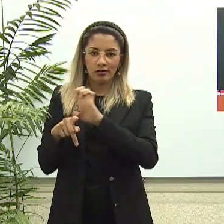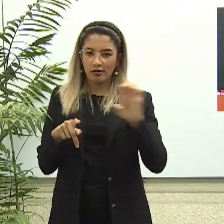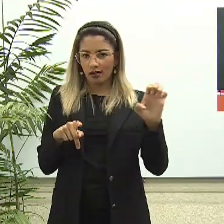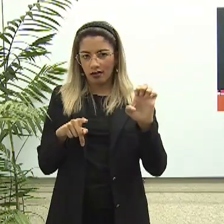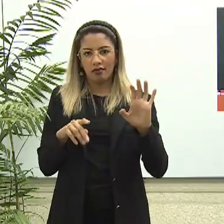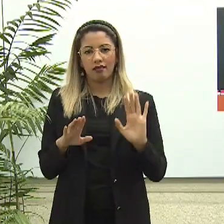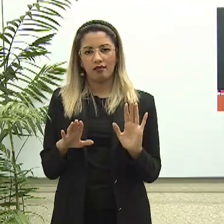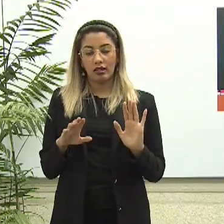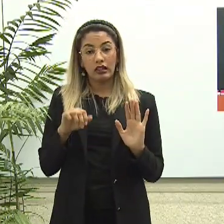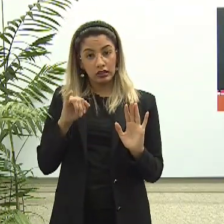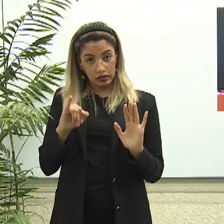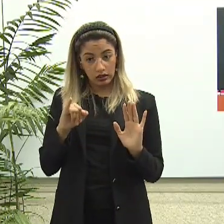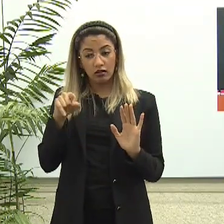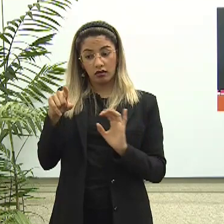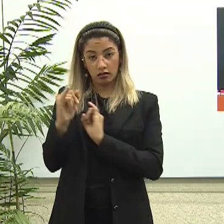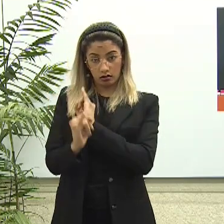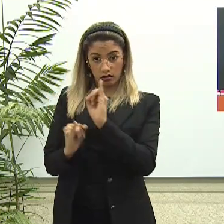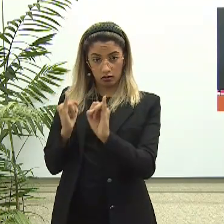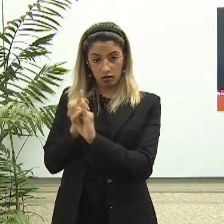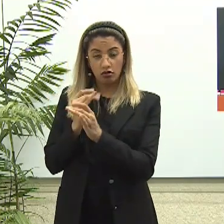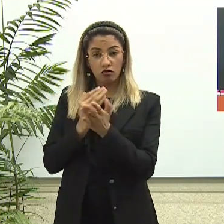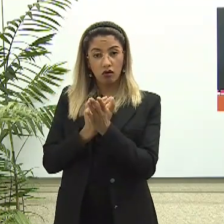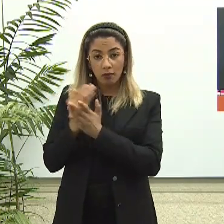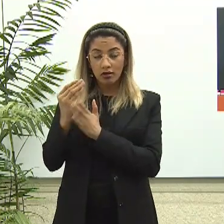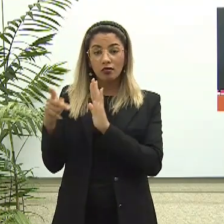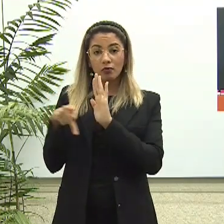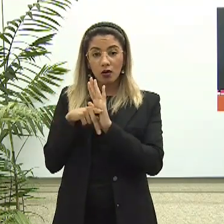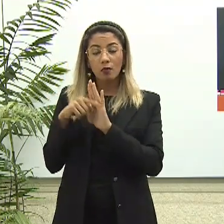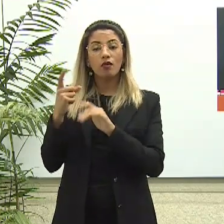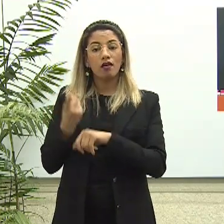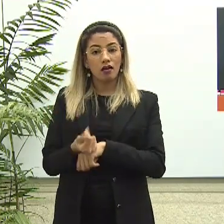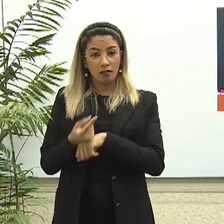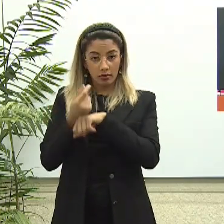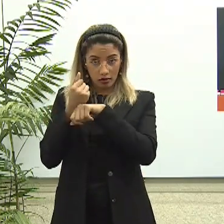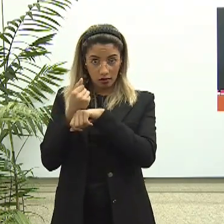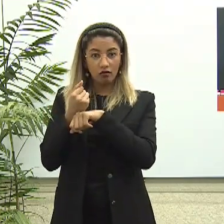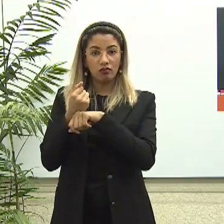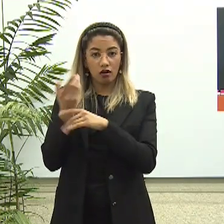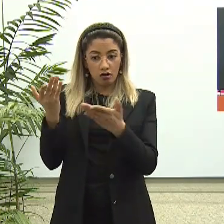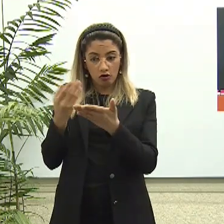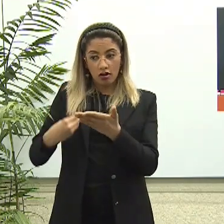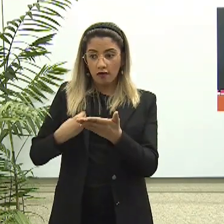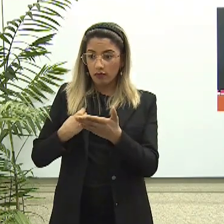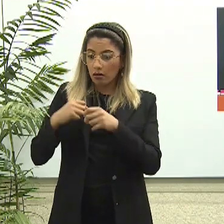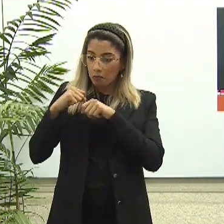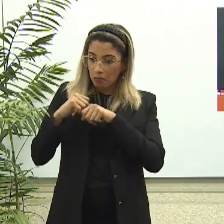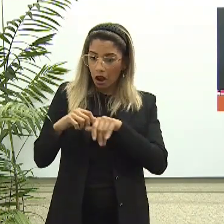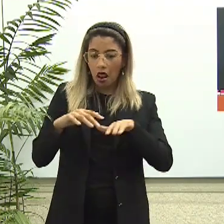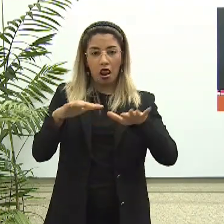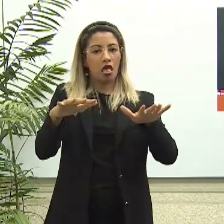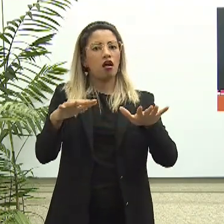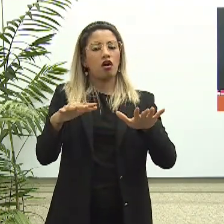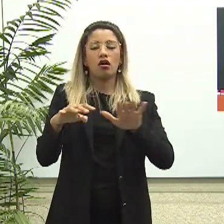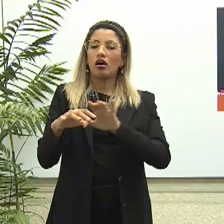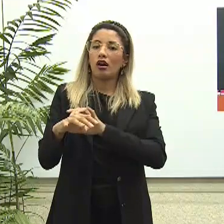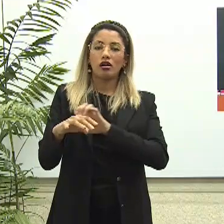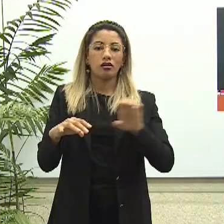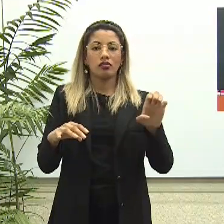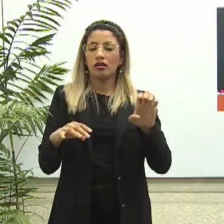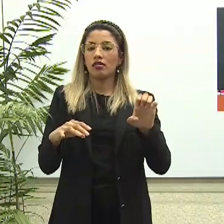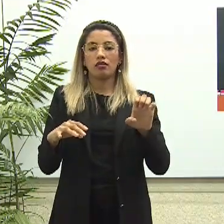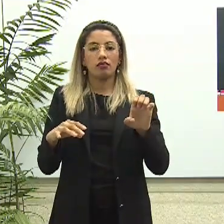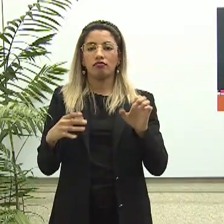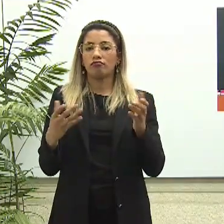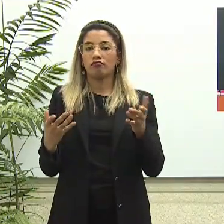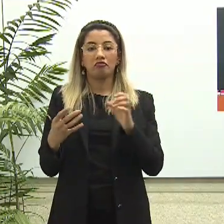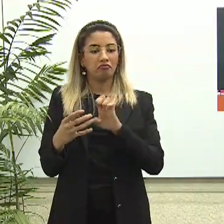ser uma das mediações fundamentais da reprodução do Capital na sociedade contemporânea e eh a esquerda não tem ou as esquerdas